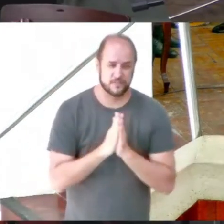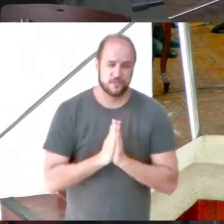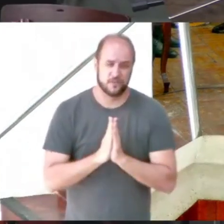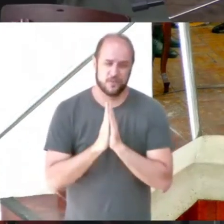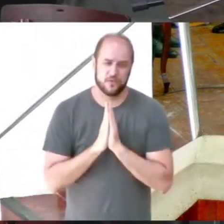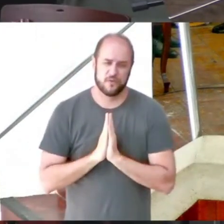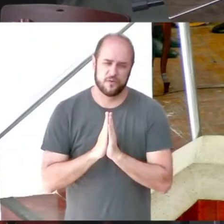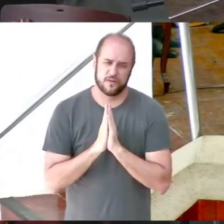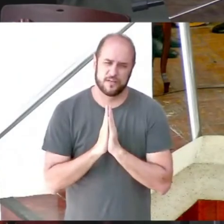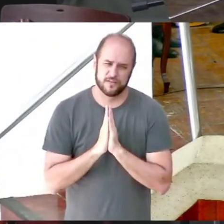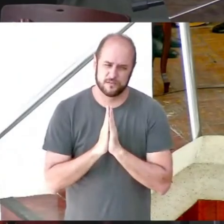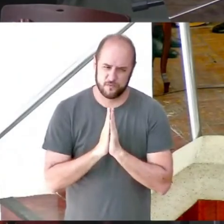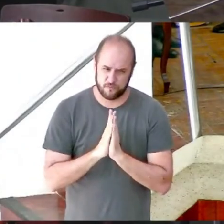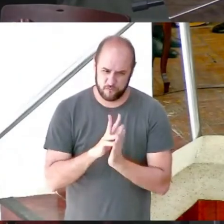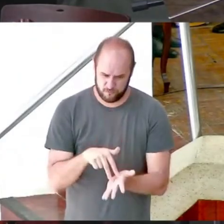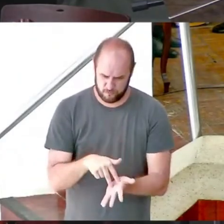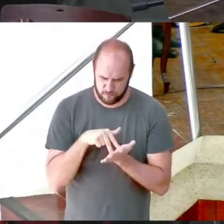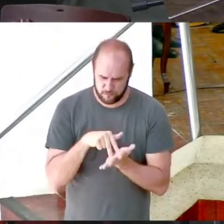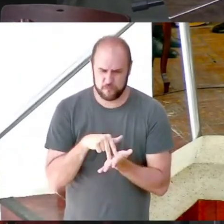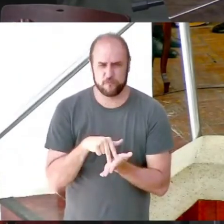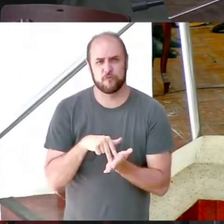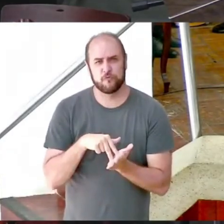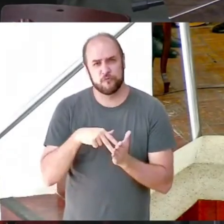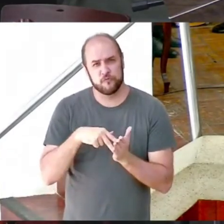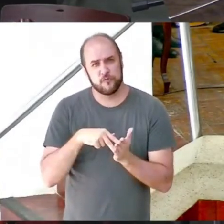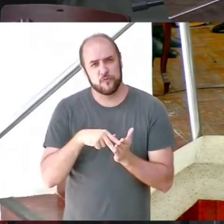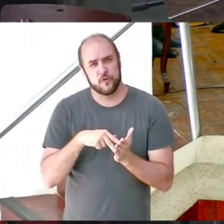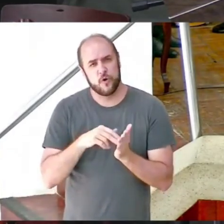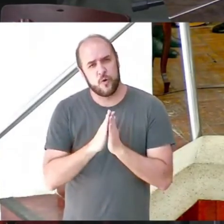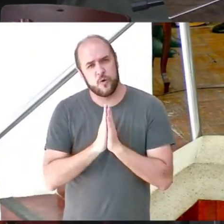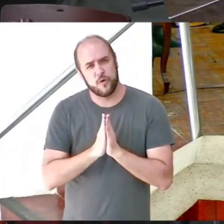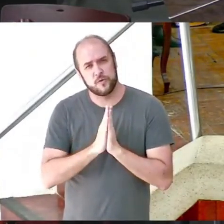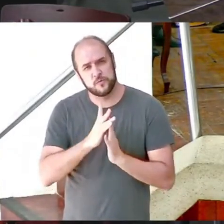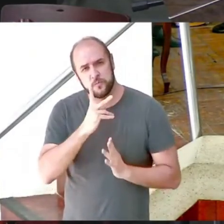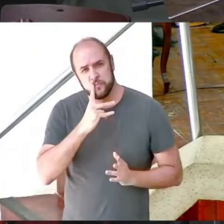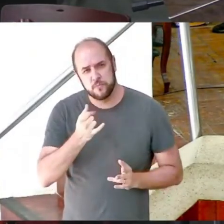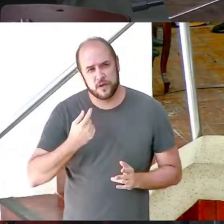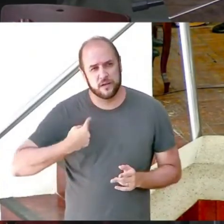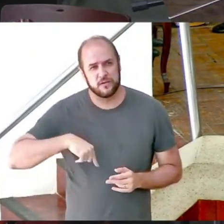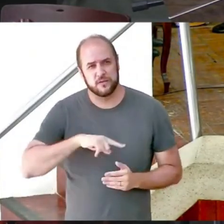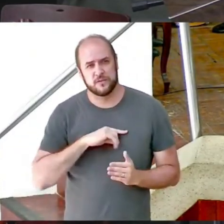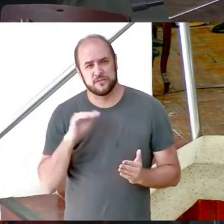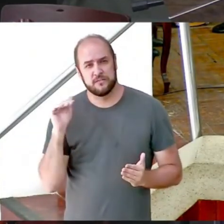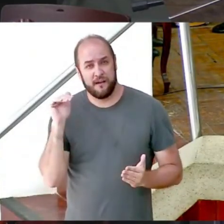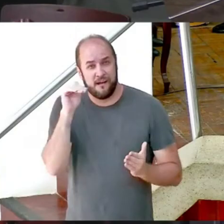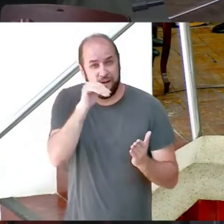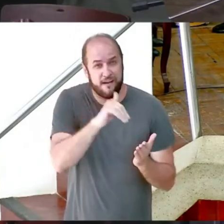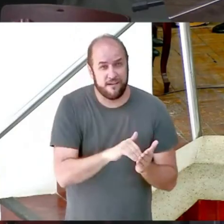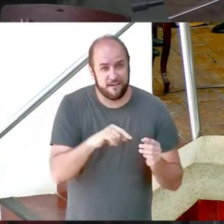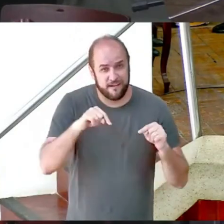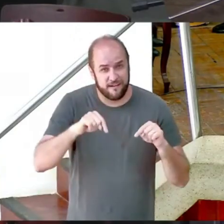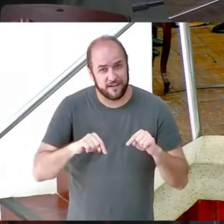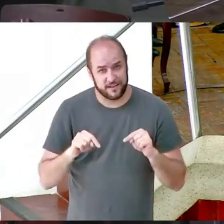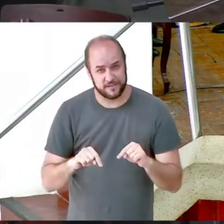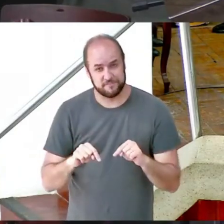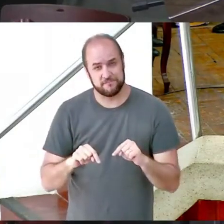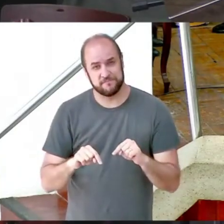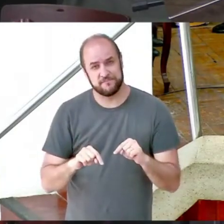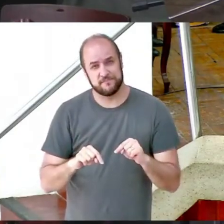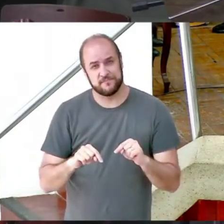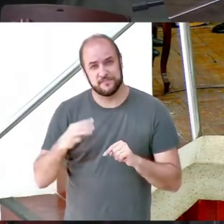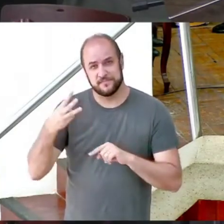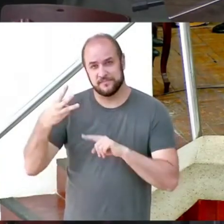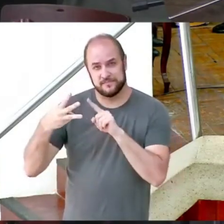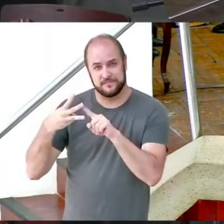forma consistente a oração do Pai Nosso, até aqui, na segunda e